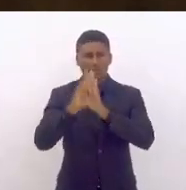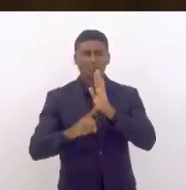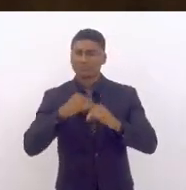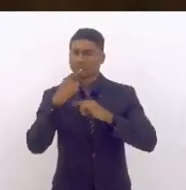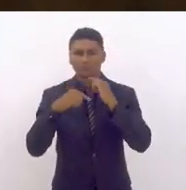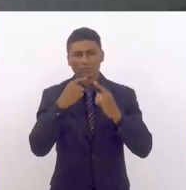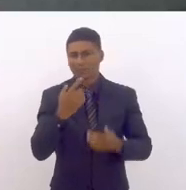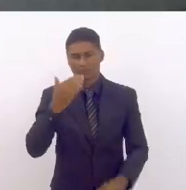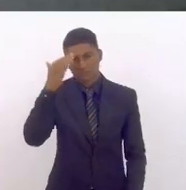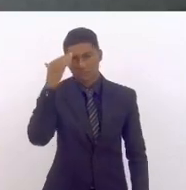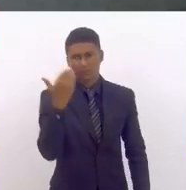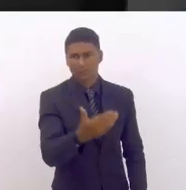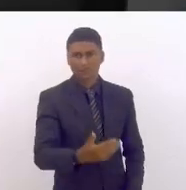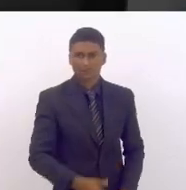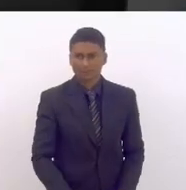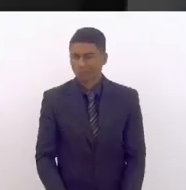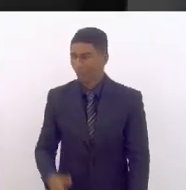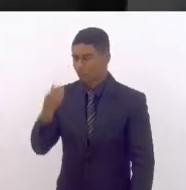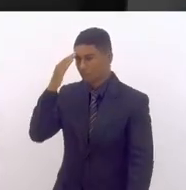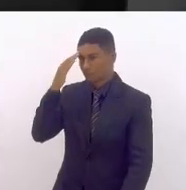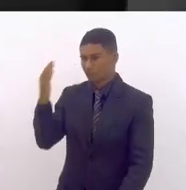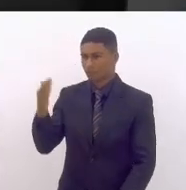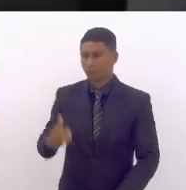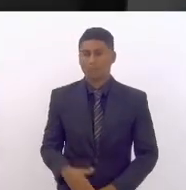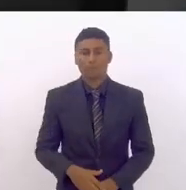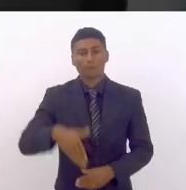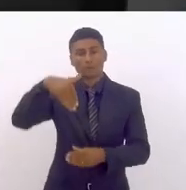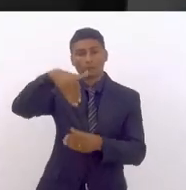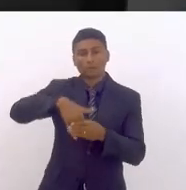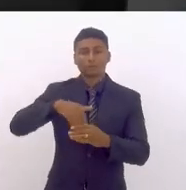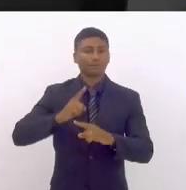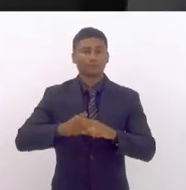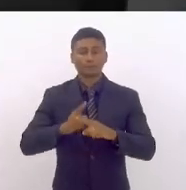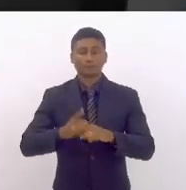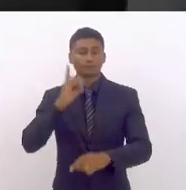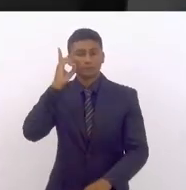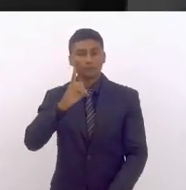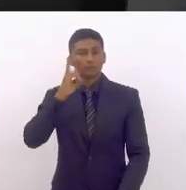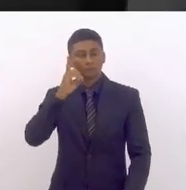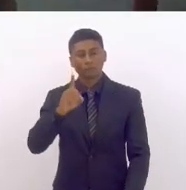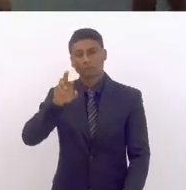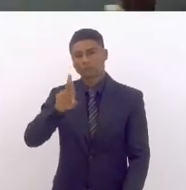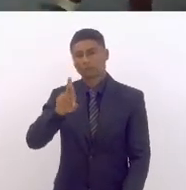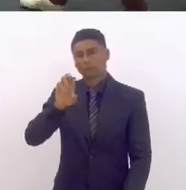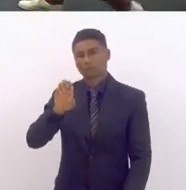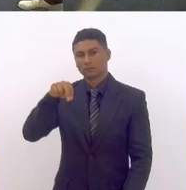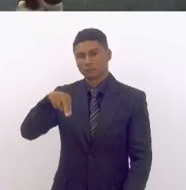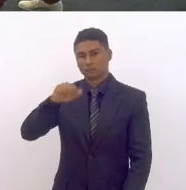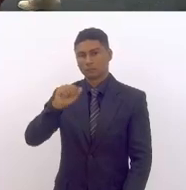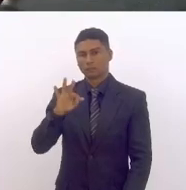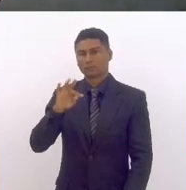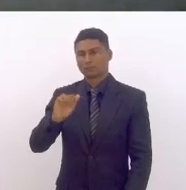Obrigada. Obrigada, deputada. Para a declaração de voto, deputada Renata Souza.